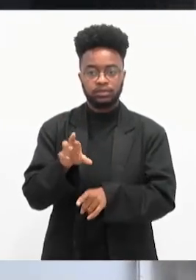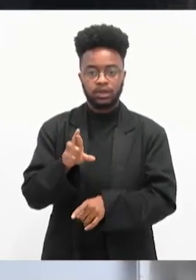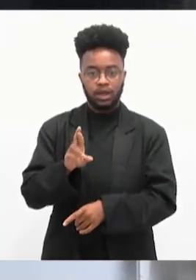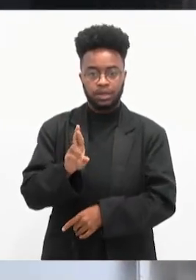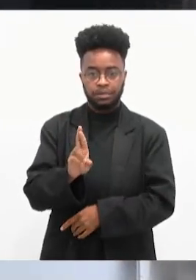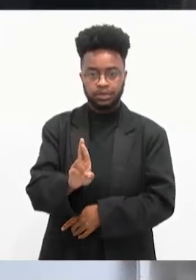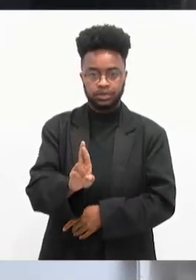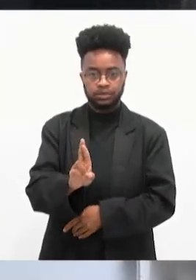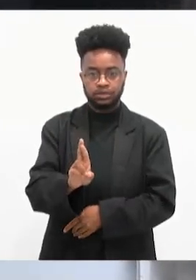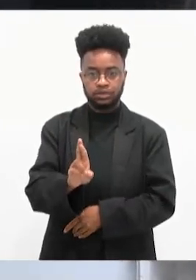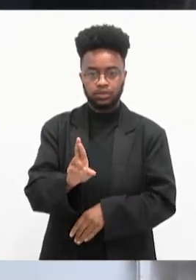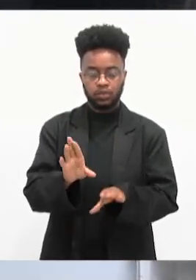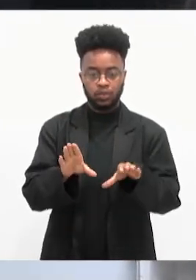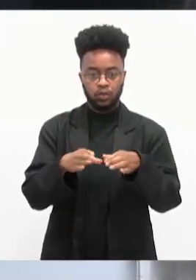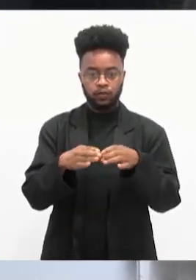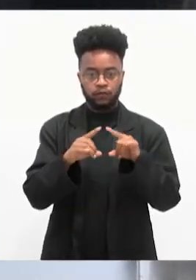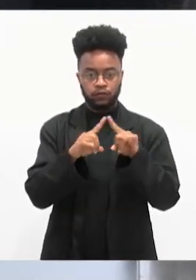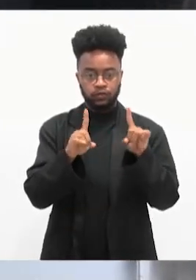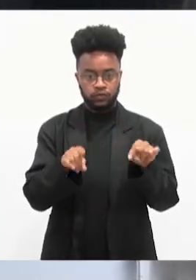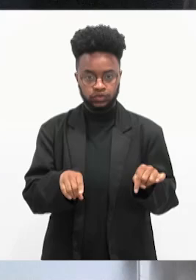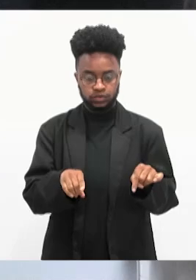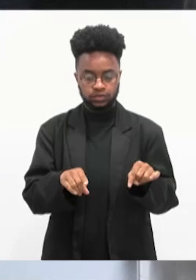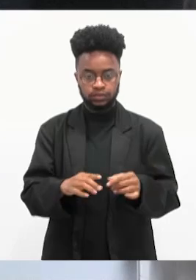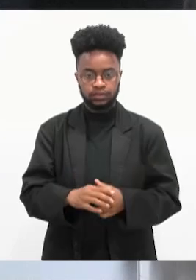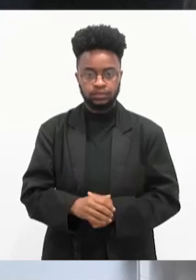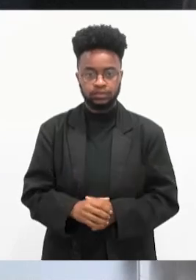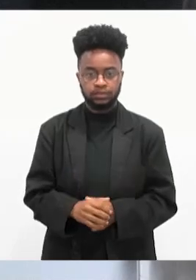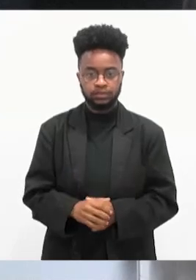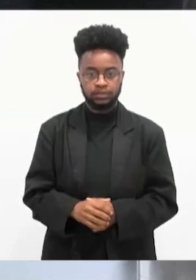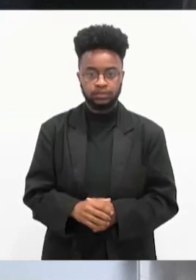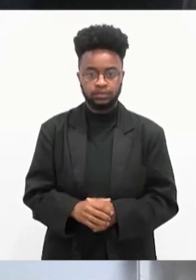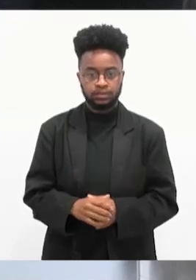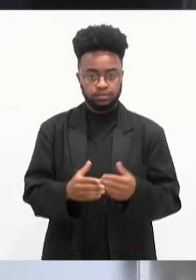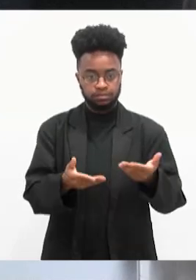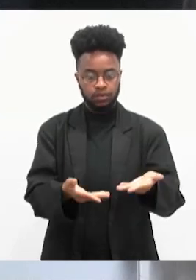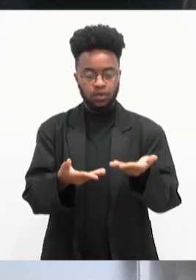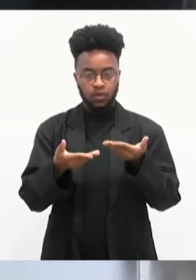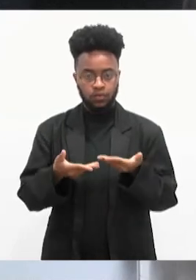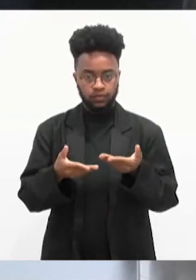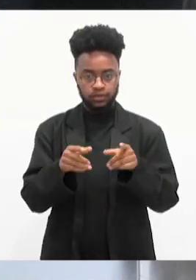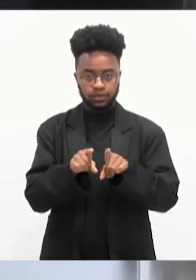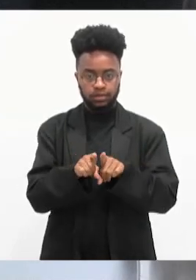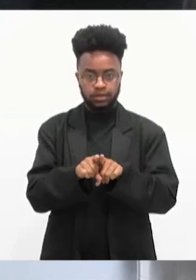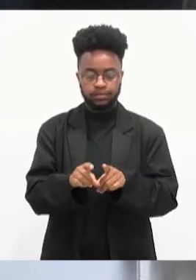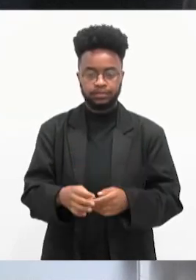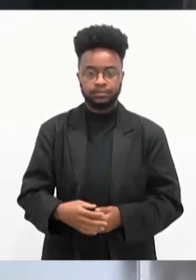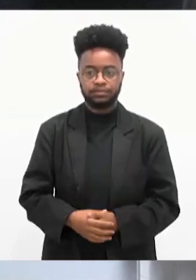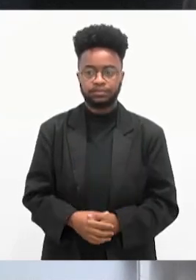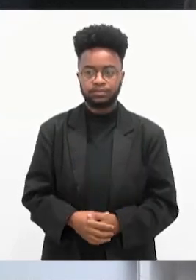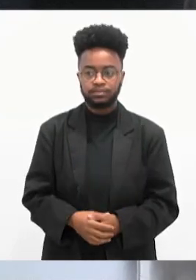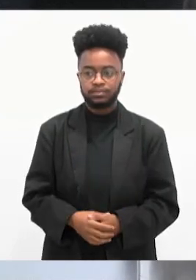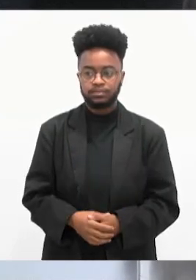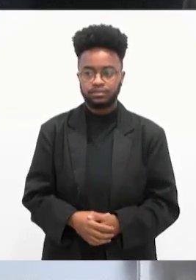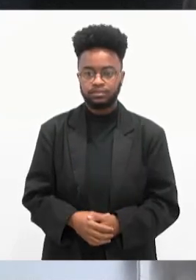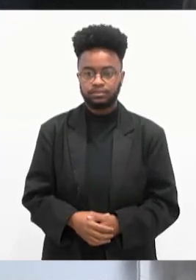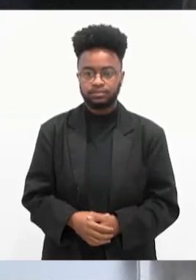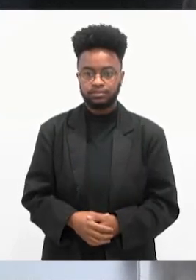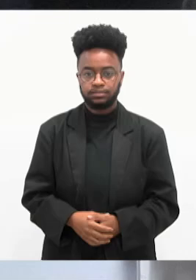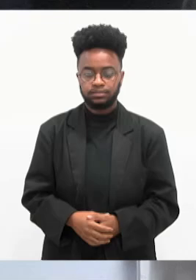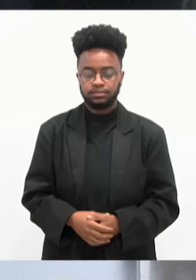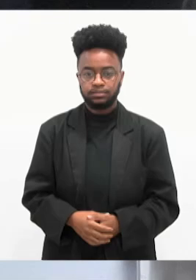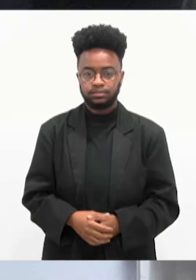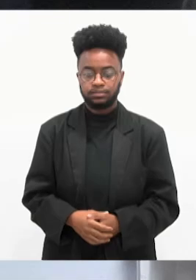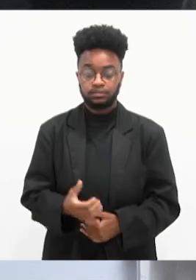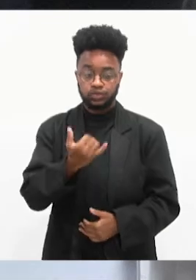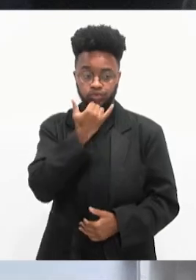também do corpo funcional fossem convidados. Ouviu, meu presidente?